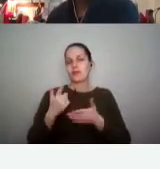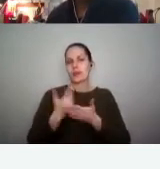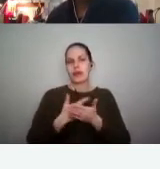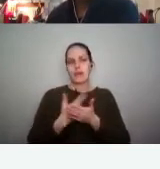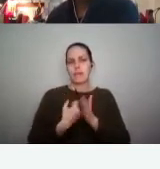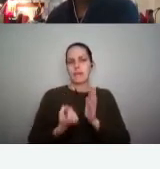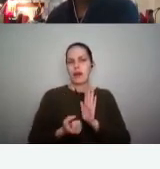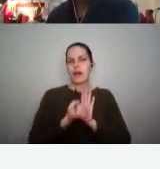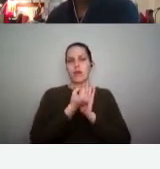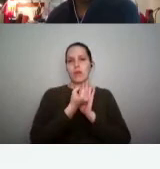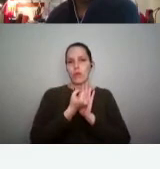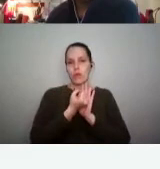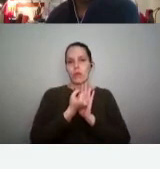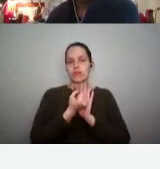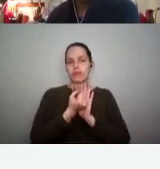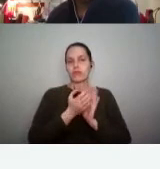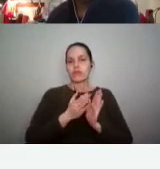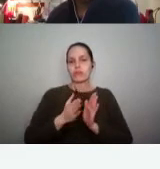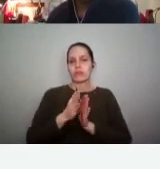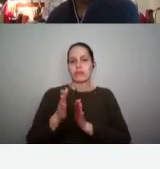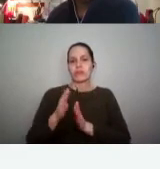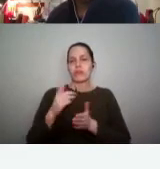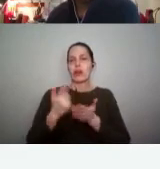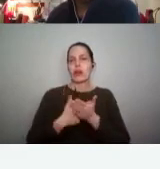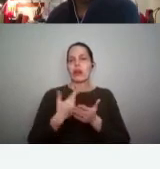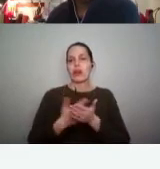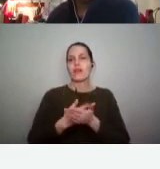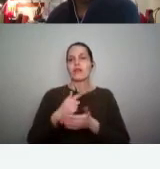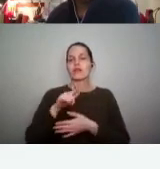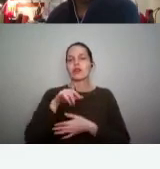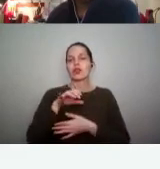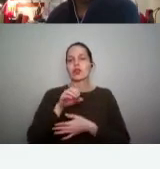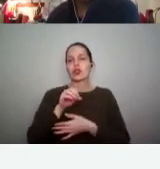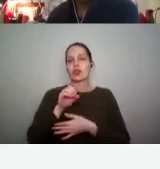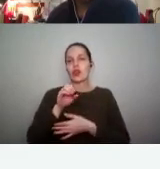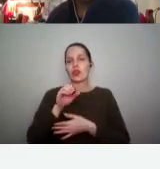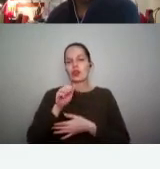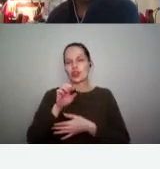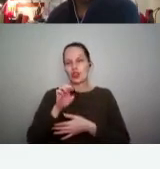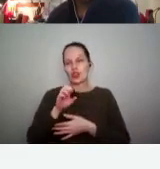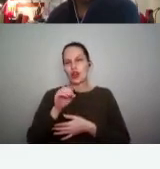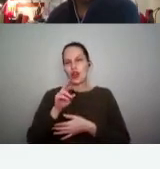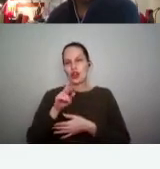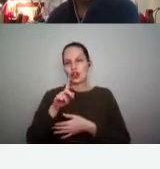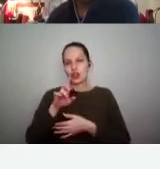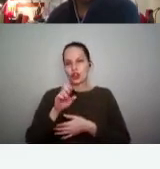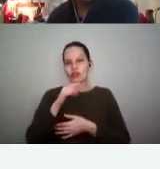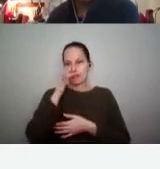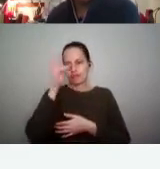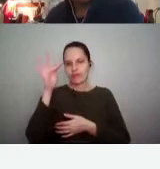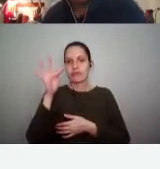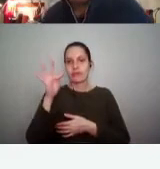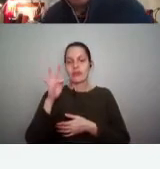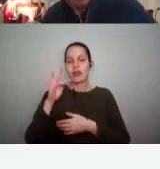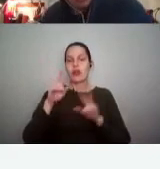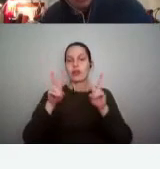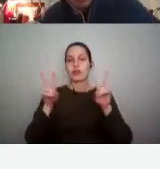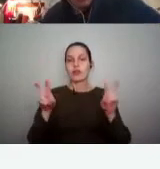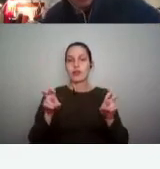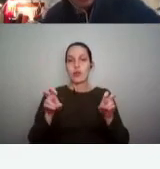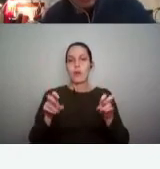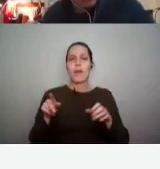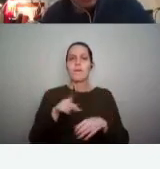trajetória, foi um livro de um professor francês, Georges Gusdorf, que se chama Professores para Quê? E